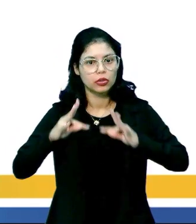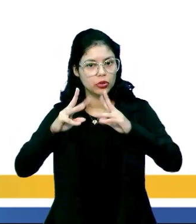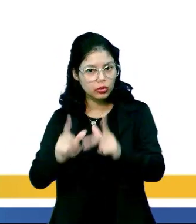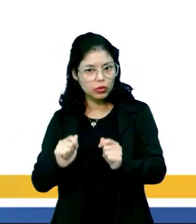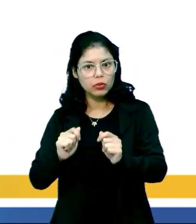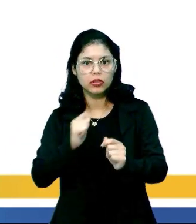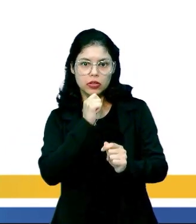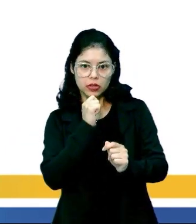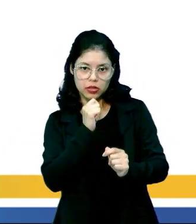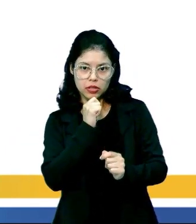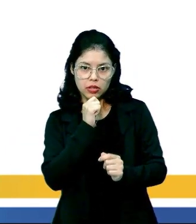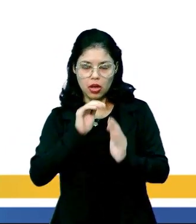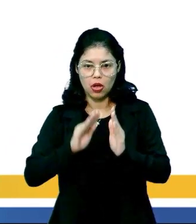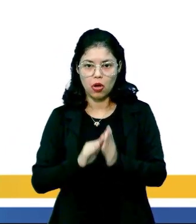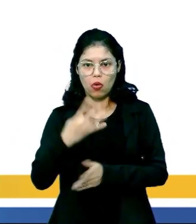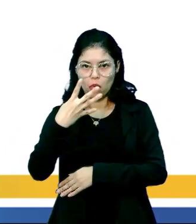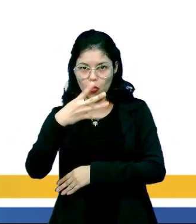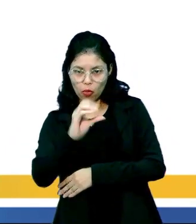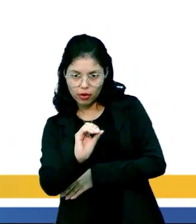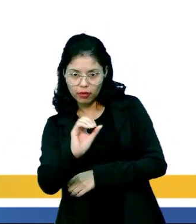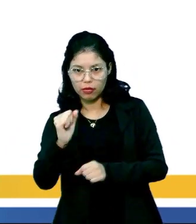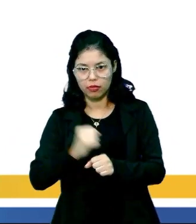AZ iic